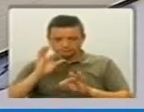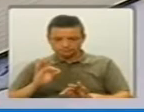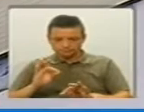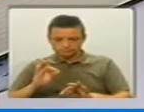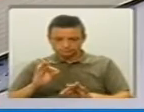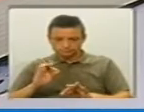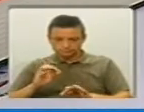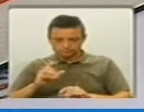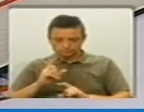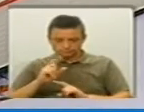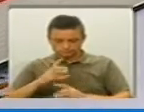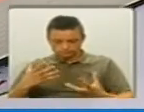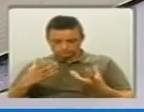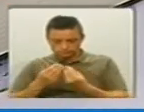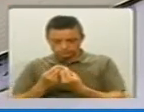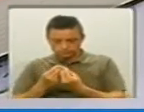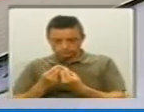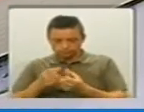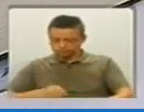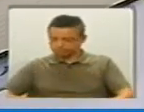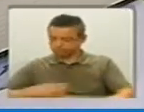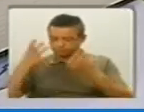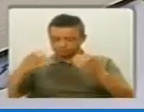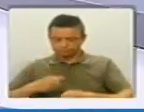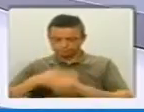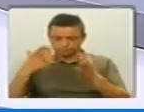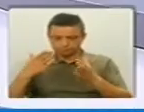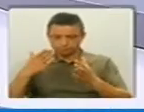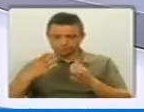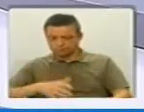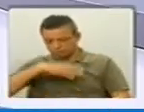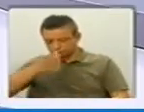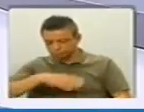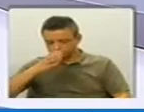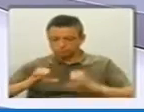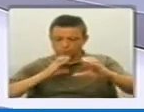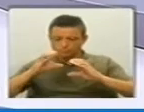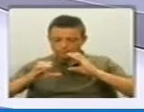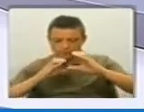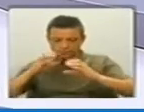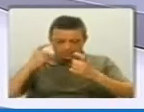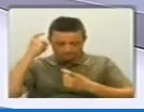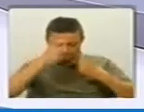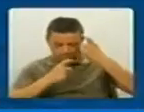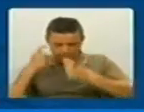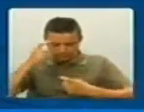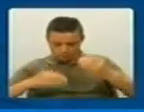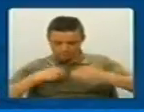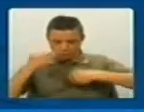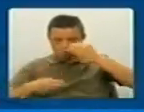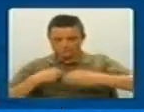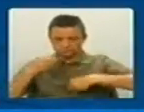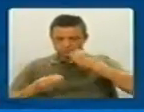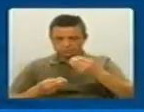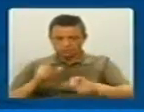da caneta da Gradiva junta aqui dezenas e dezenas de discursos, de comunicações orais, de pensamentos e preocupações que a